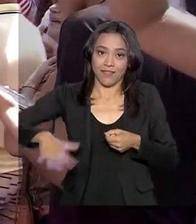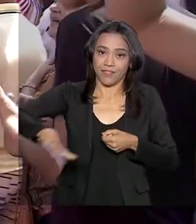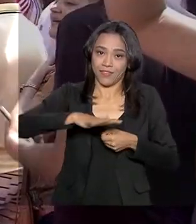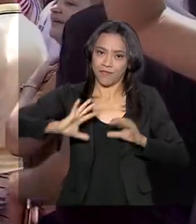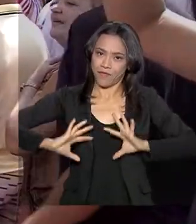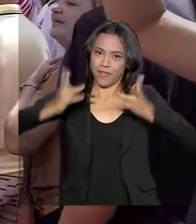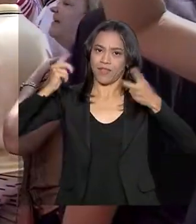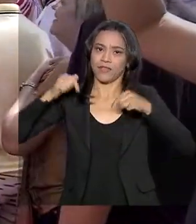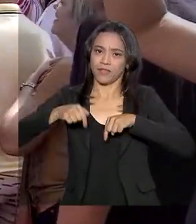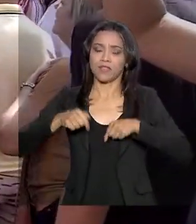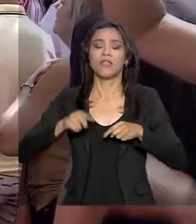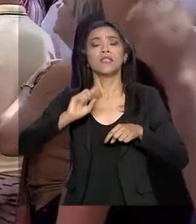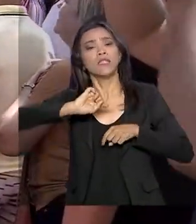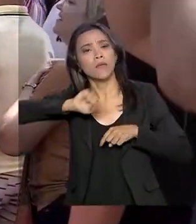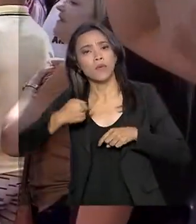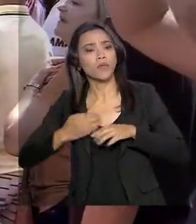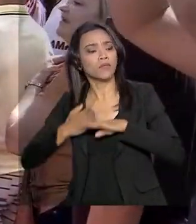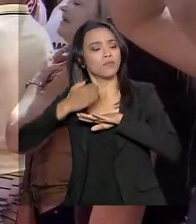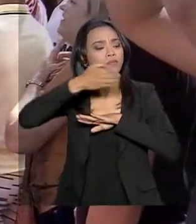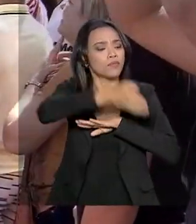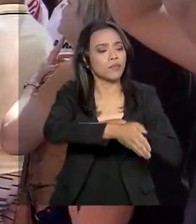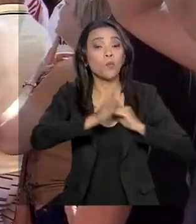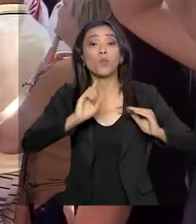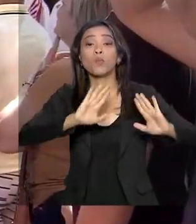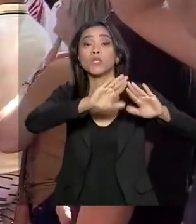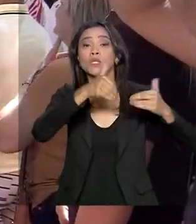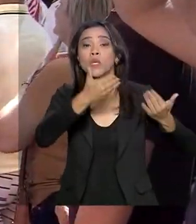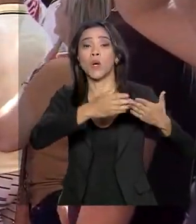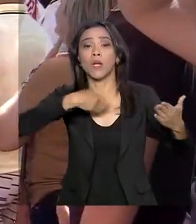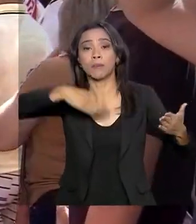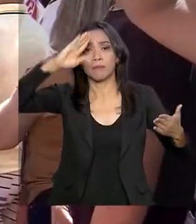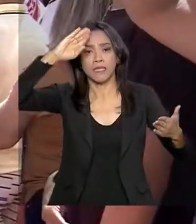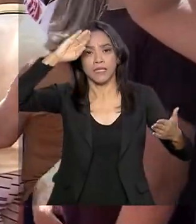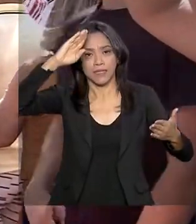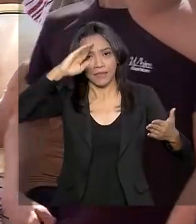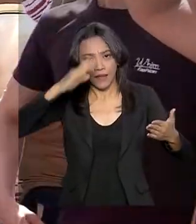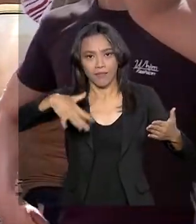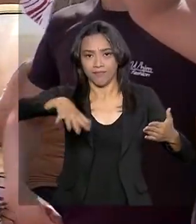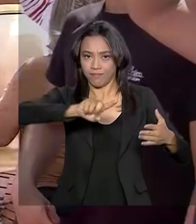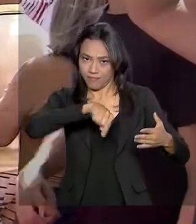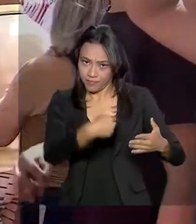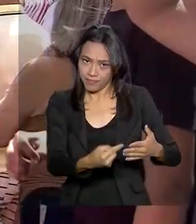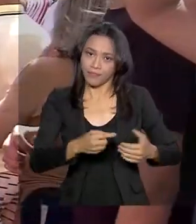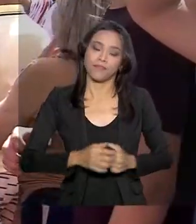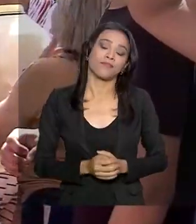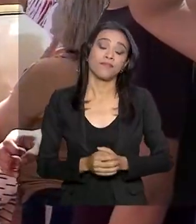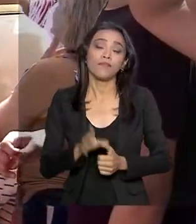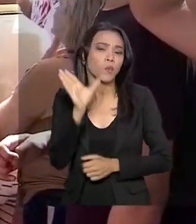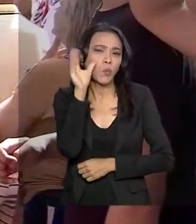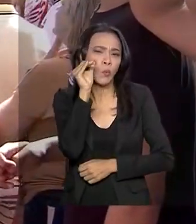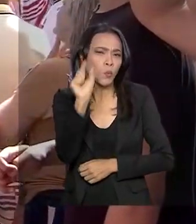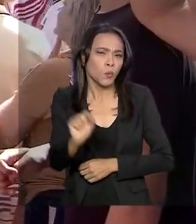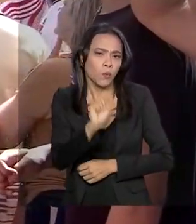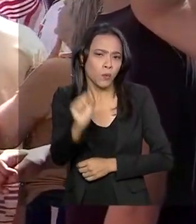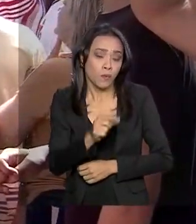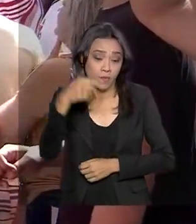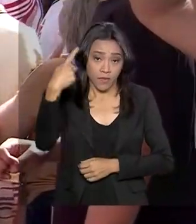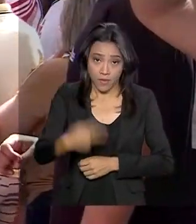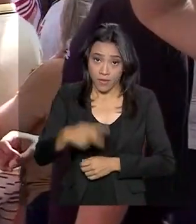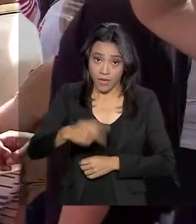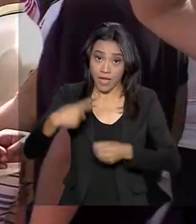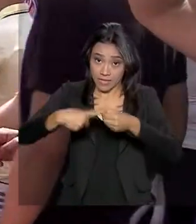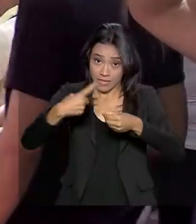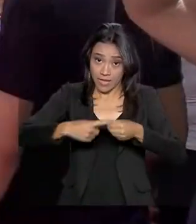a inauguração de uma escola militar no centro de Parnaíba. E agora, uma curiosidade para vocês. A cidade